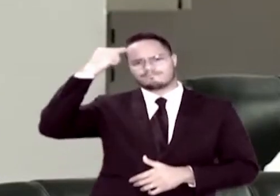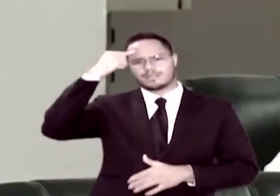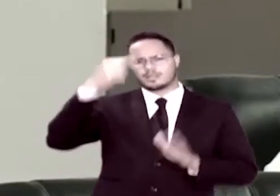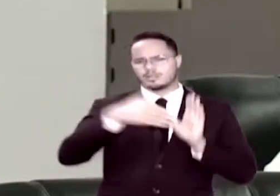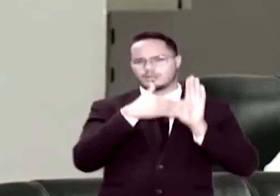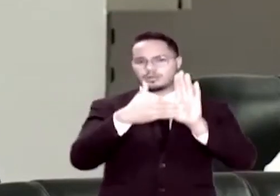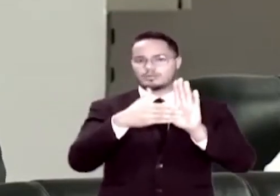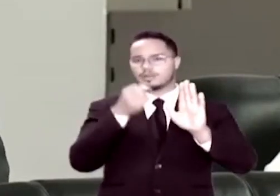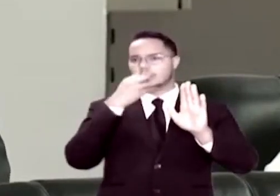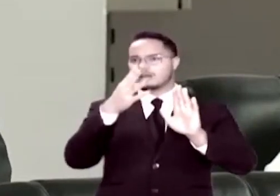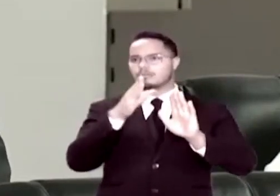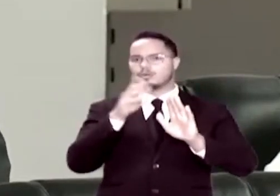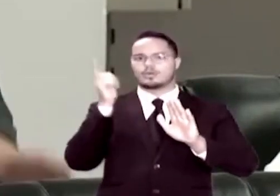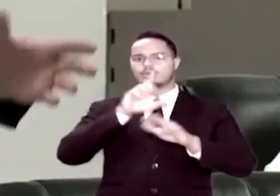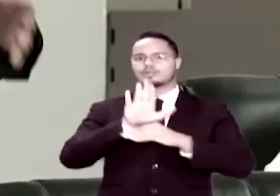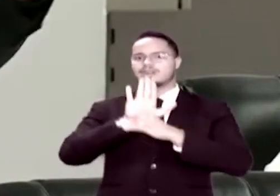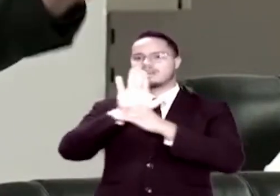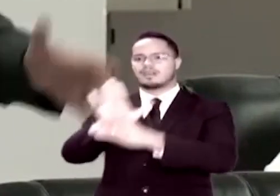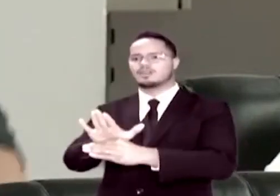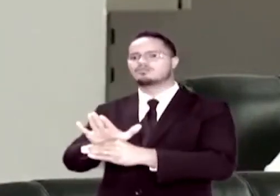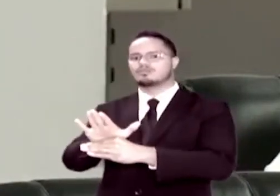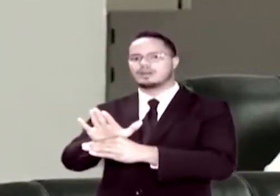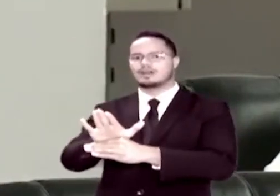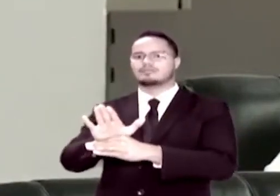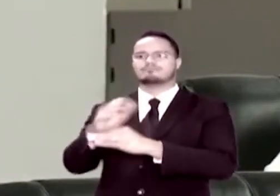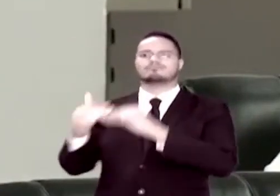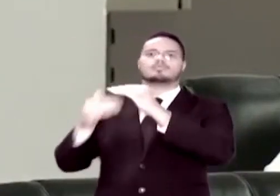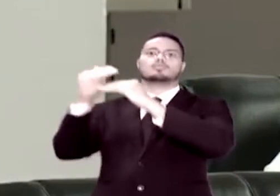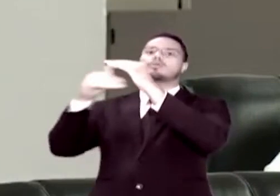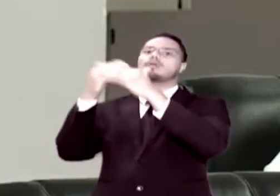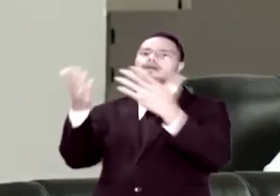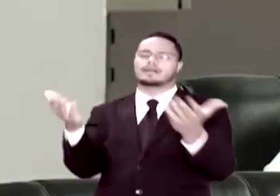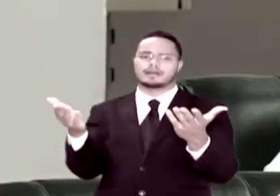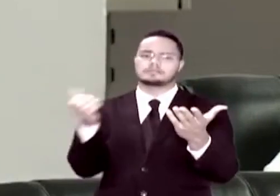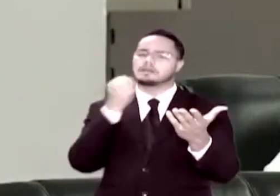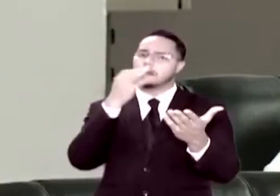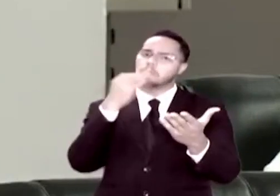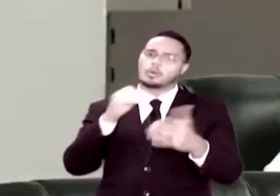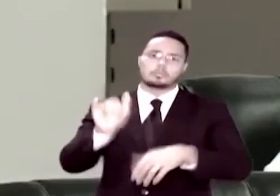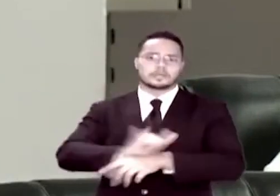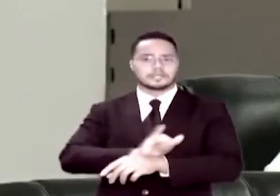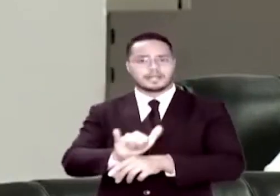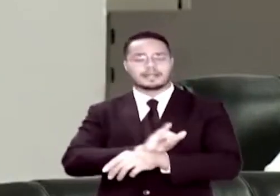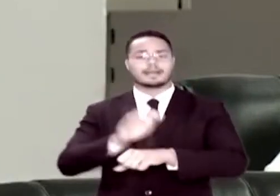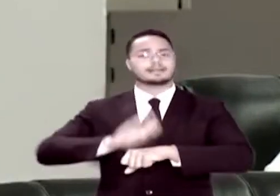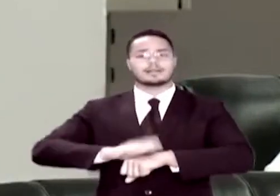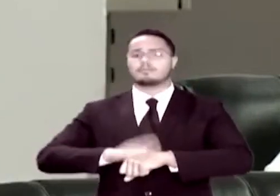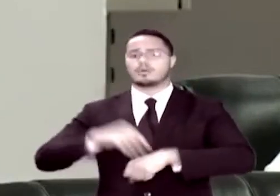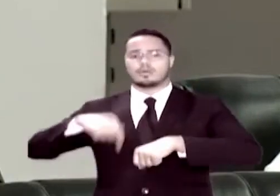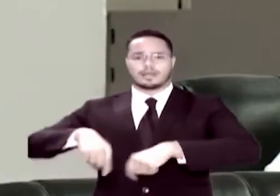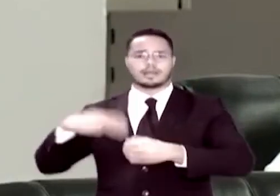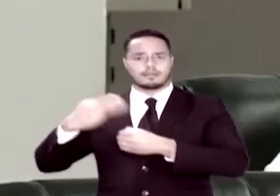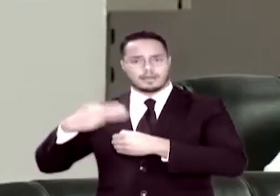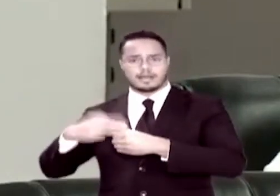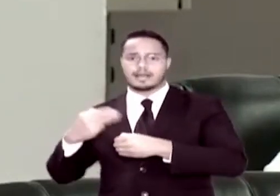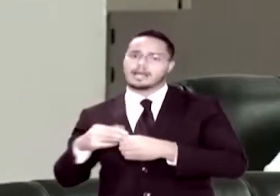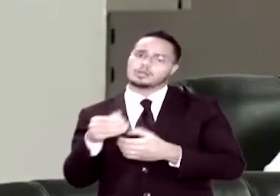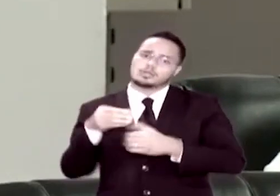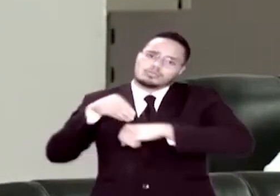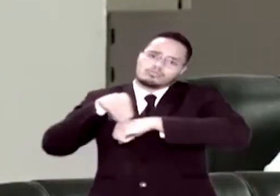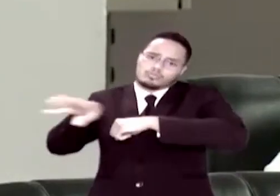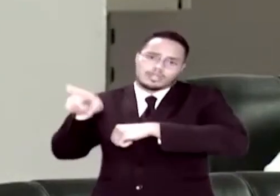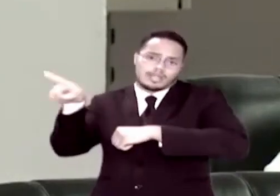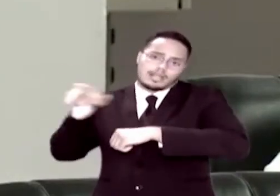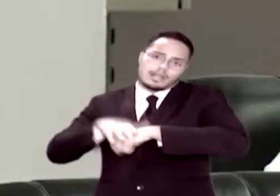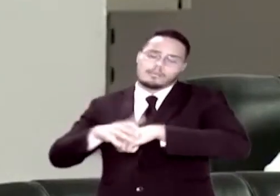sustentável a gente tá com uma ferramenta aí um caminho de solução pro município Poder Executivo implementar e incentivar mas